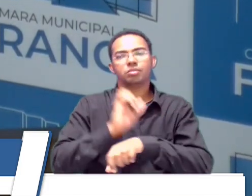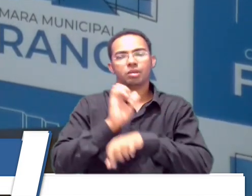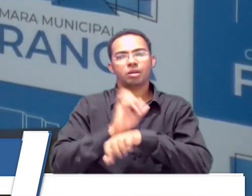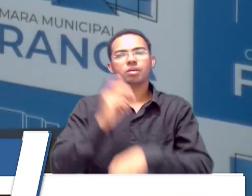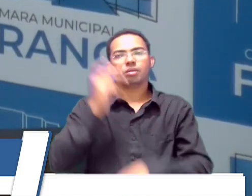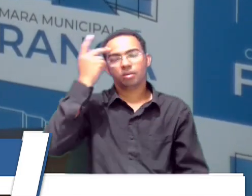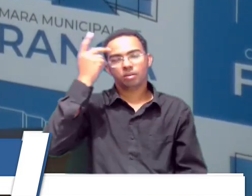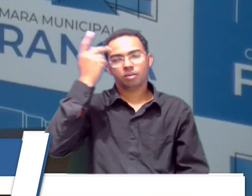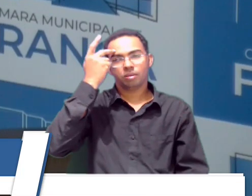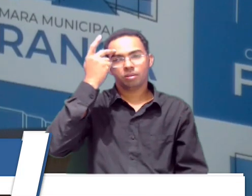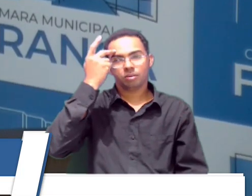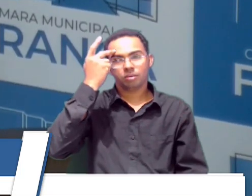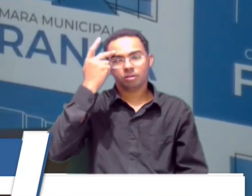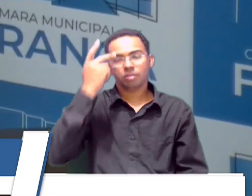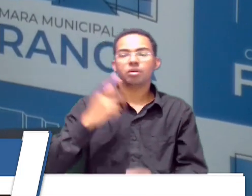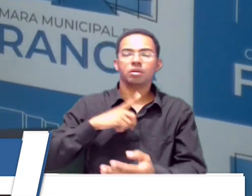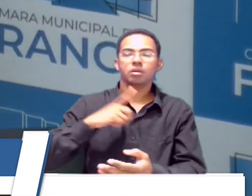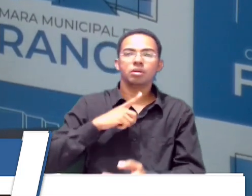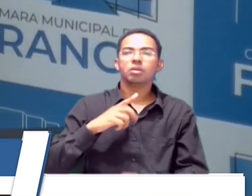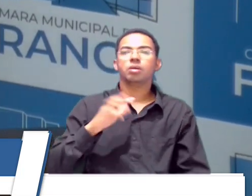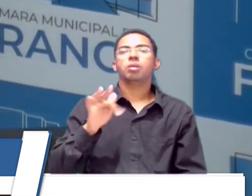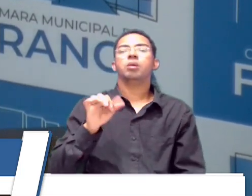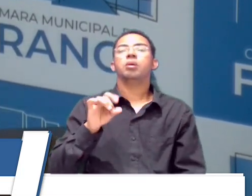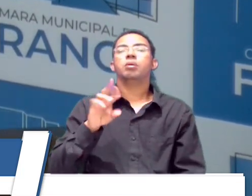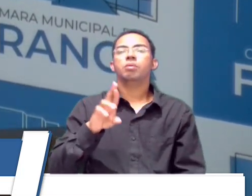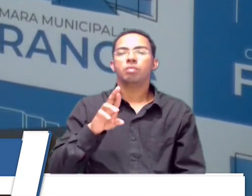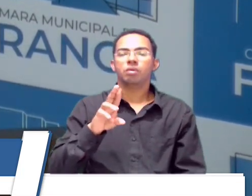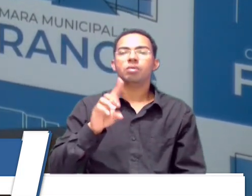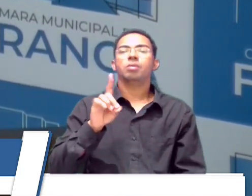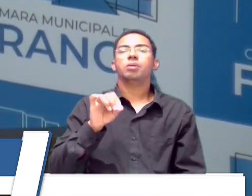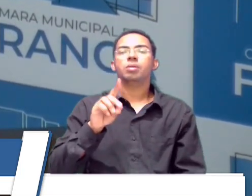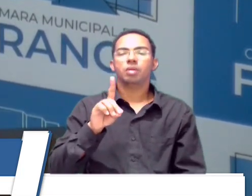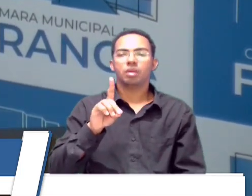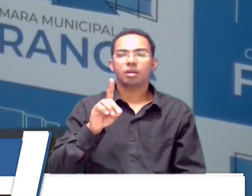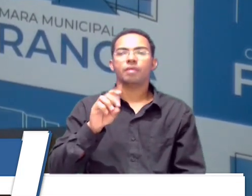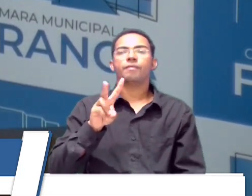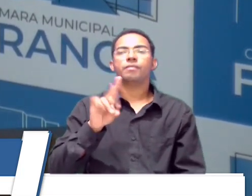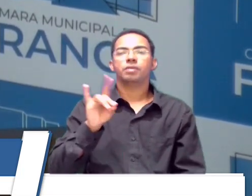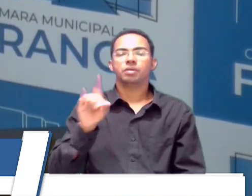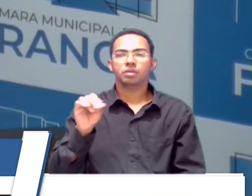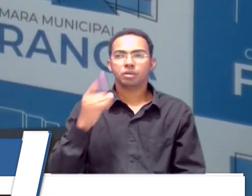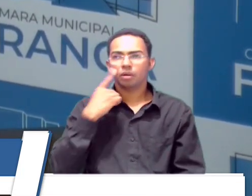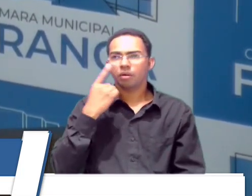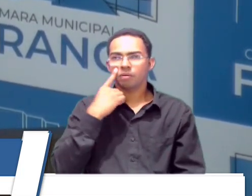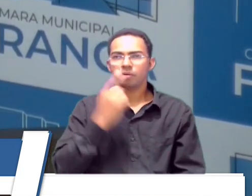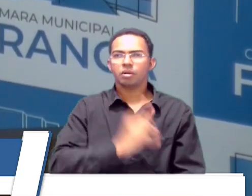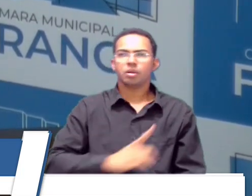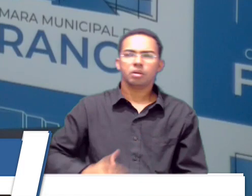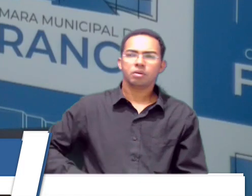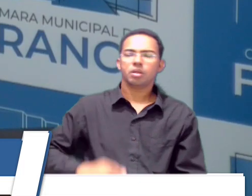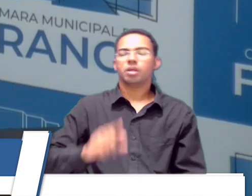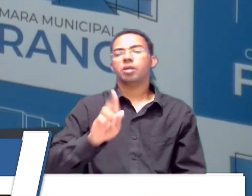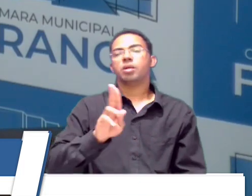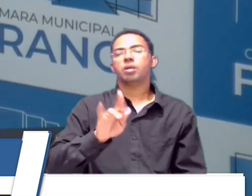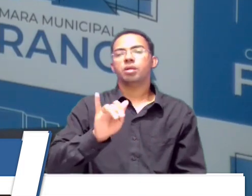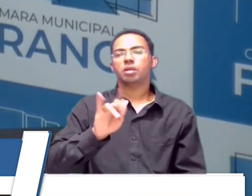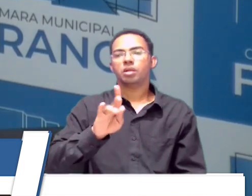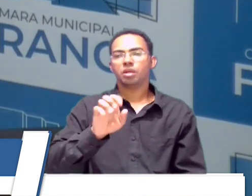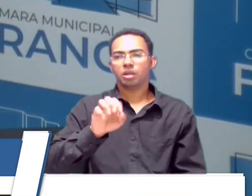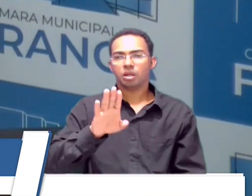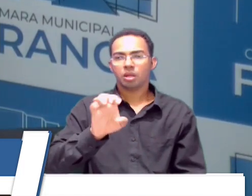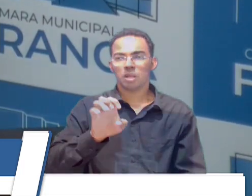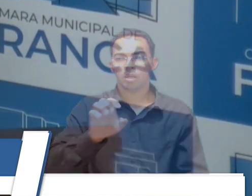Paulo que existe a Flor da Vida. E quando eu vejo o deputado Guilherme Cortez, que